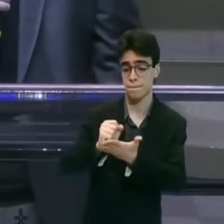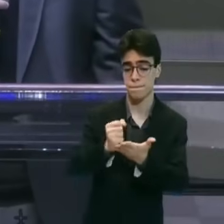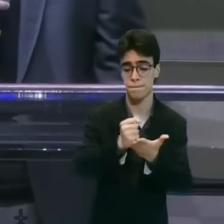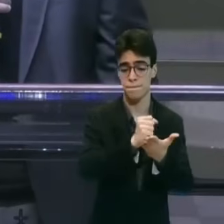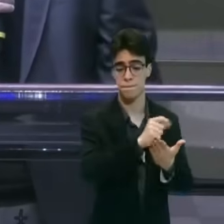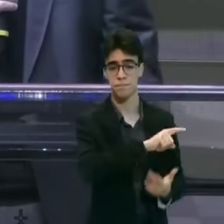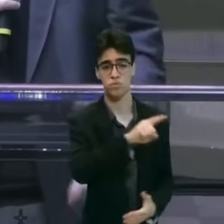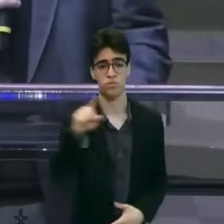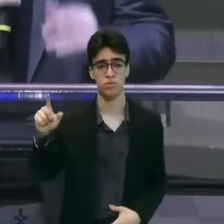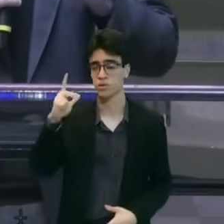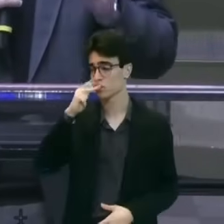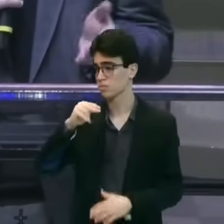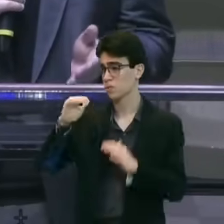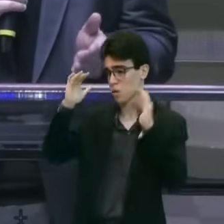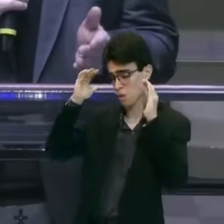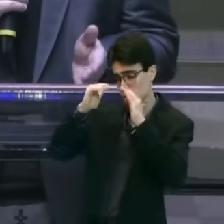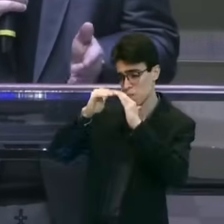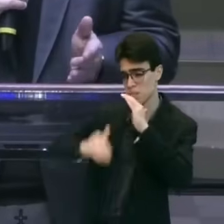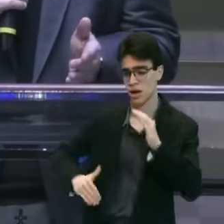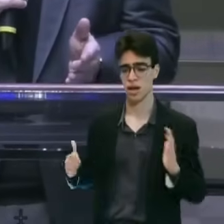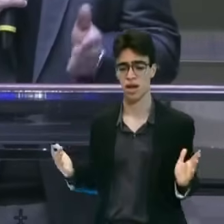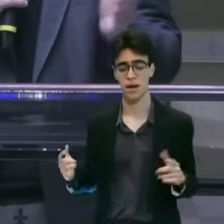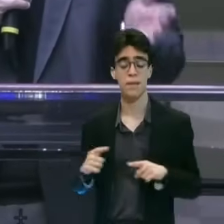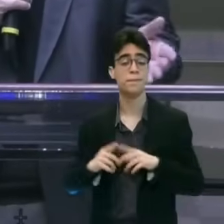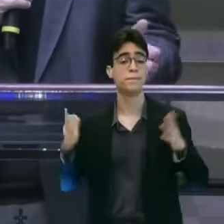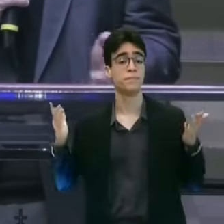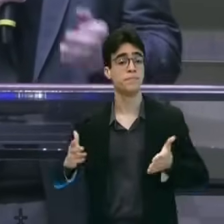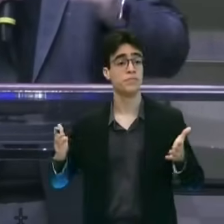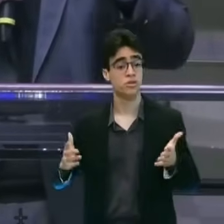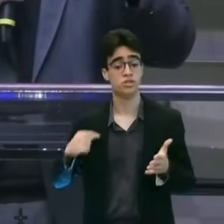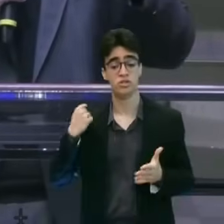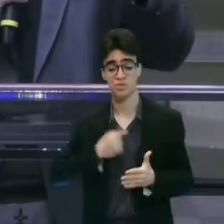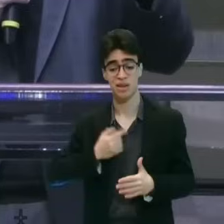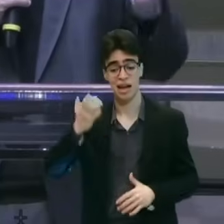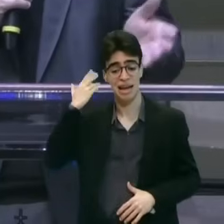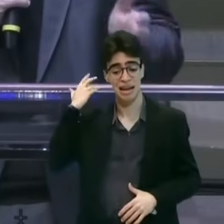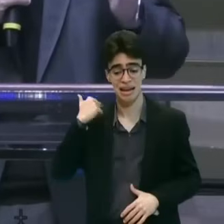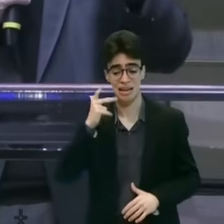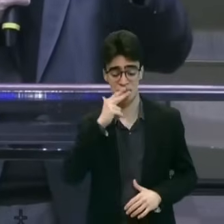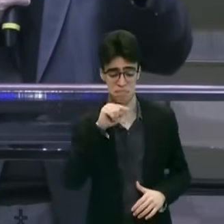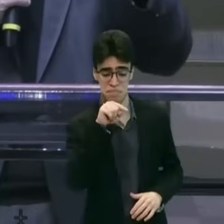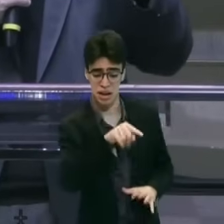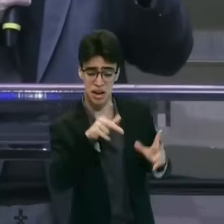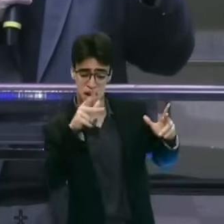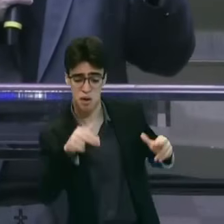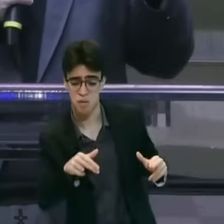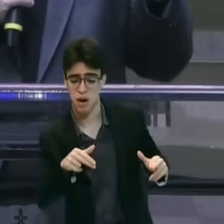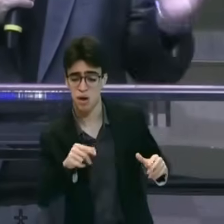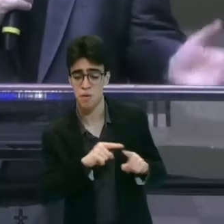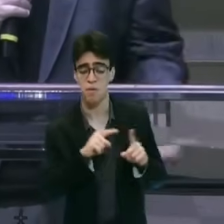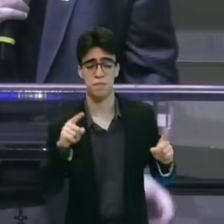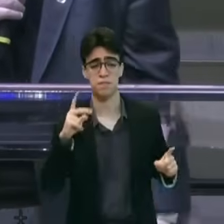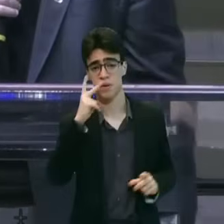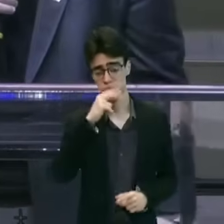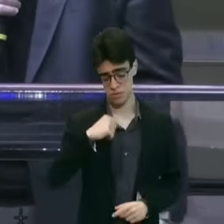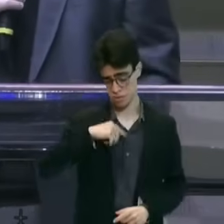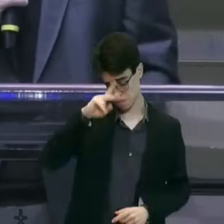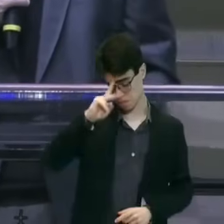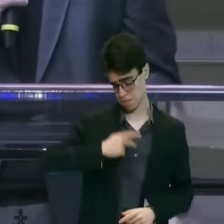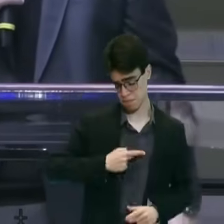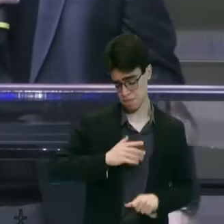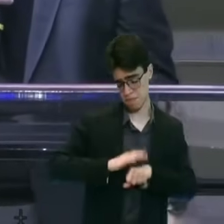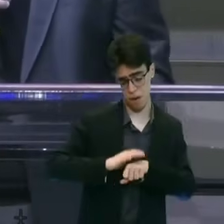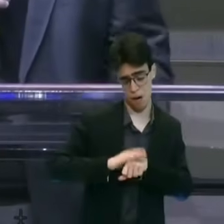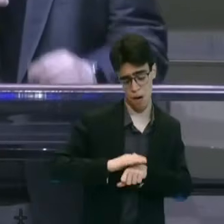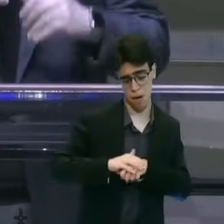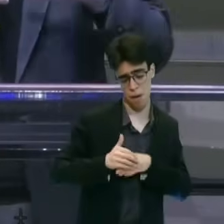Deus. De fato, todos nós éramos como eles e vivíamos de acordo com a nossa natureza